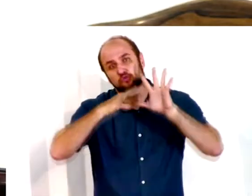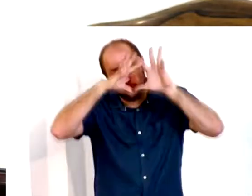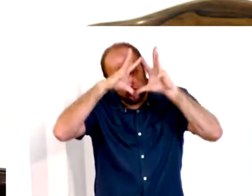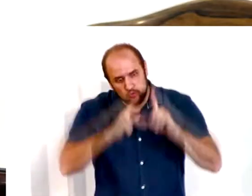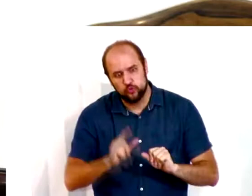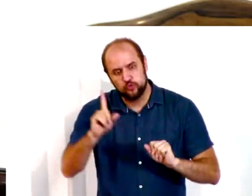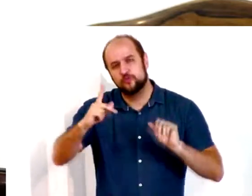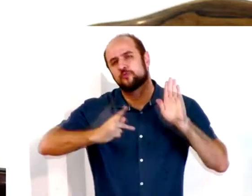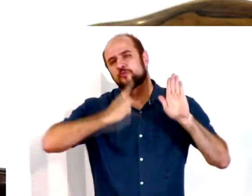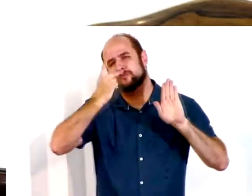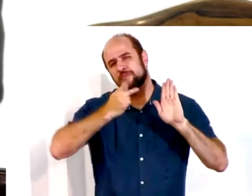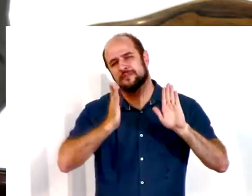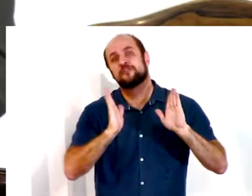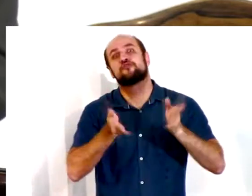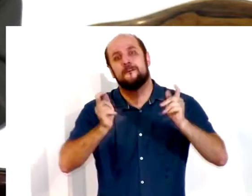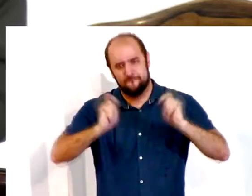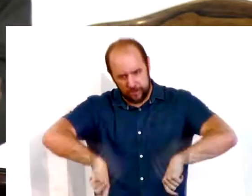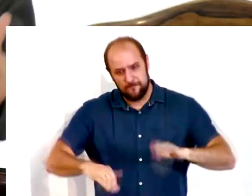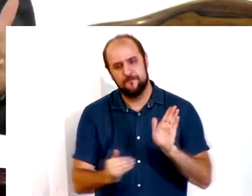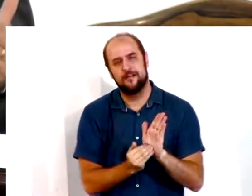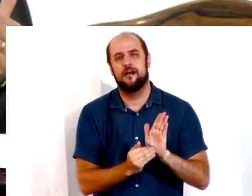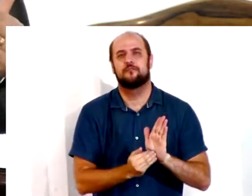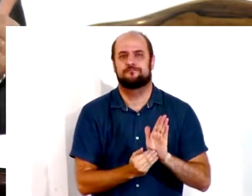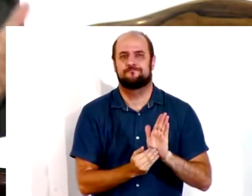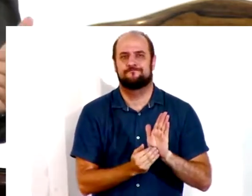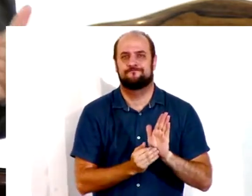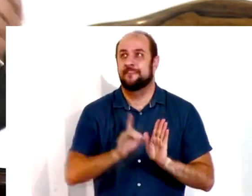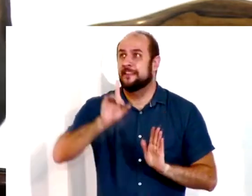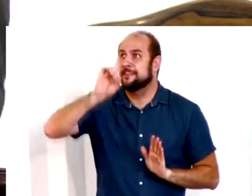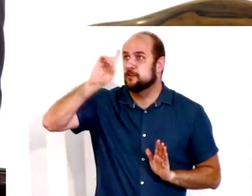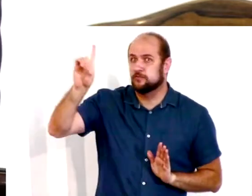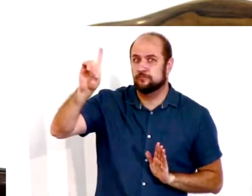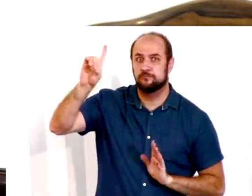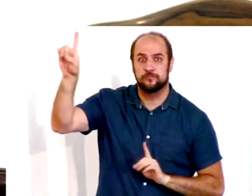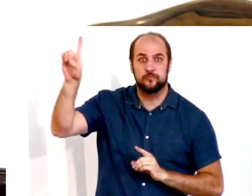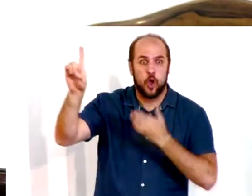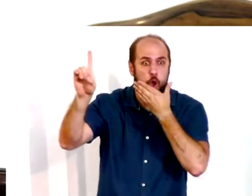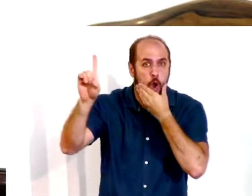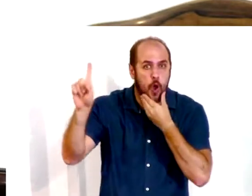Ele realizou, sendo Ele Deus, homem, em